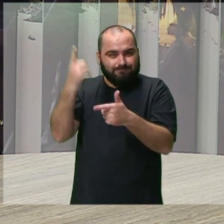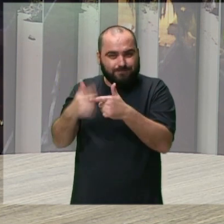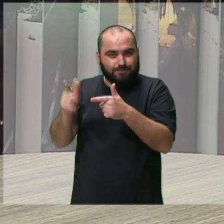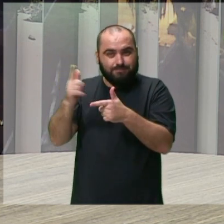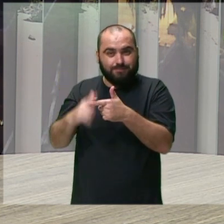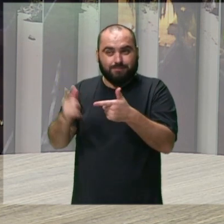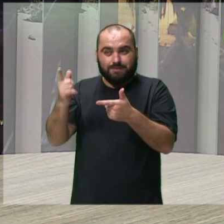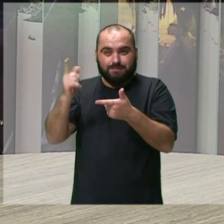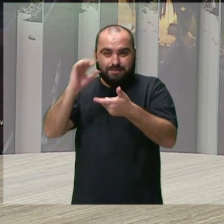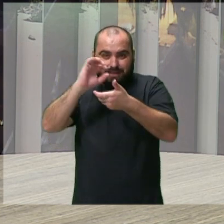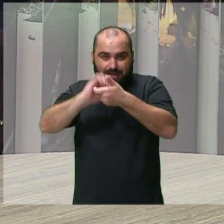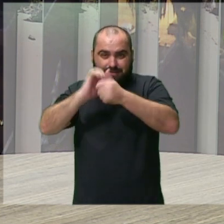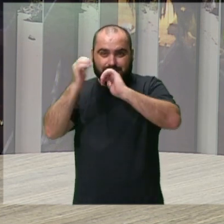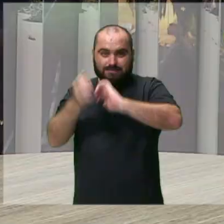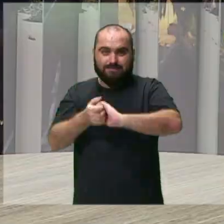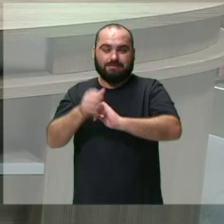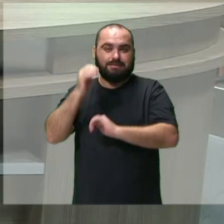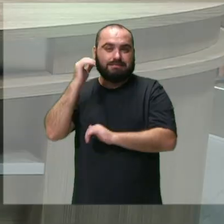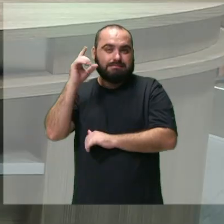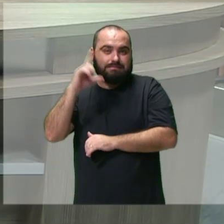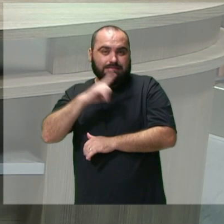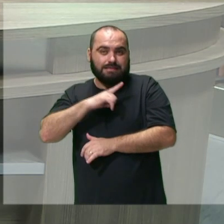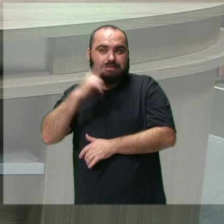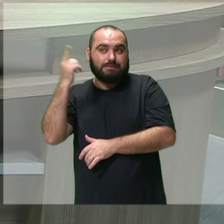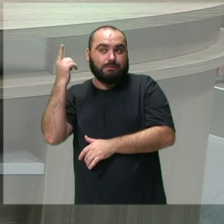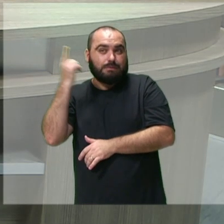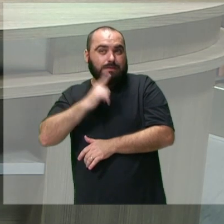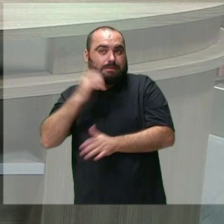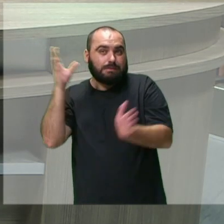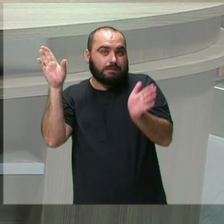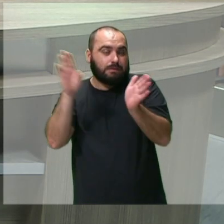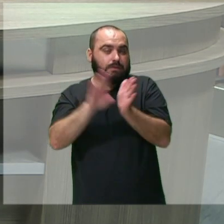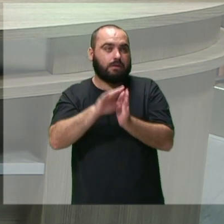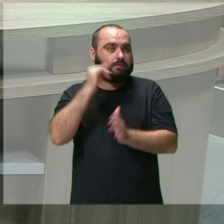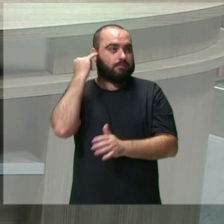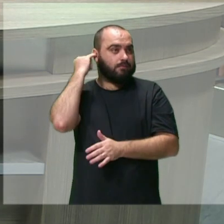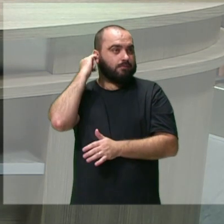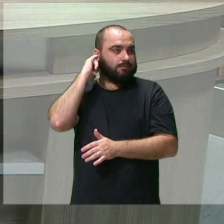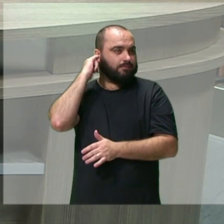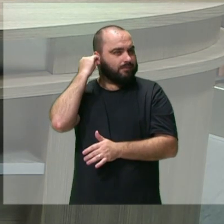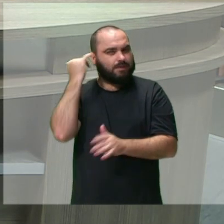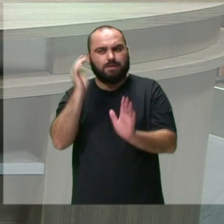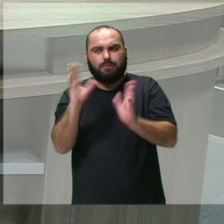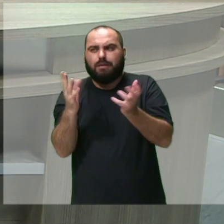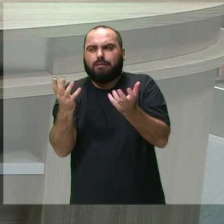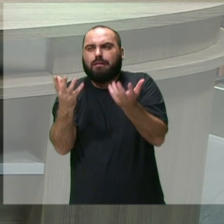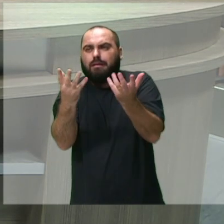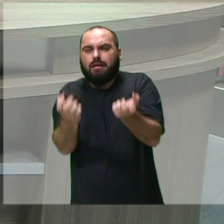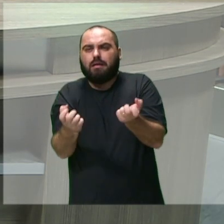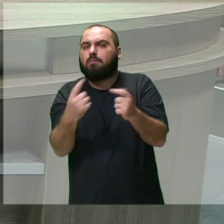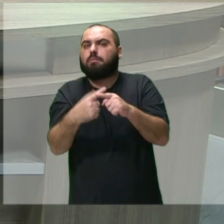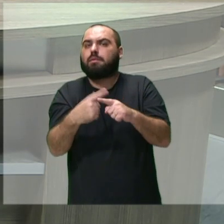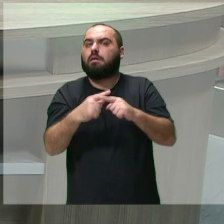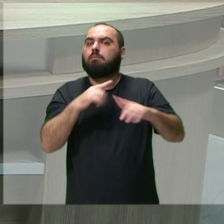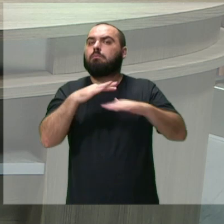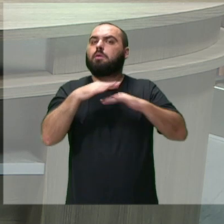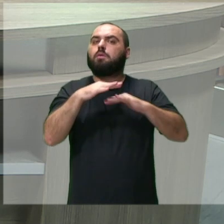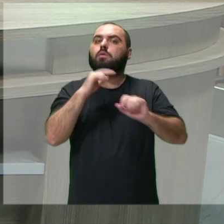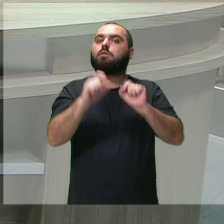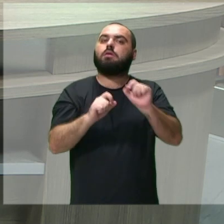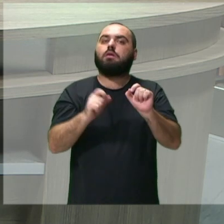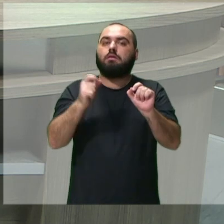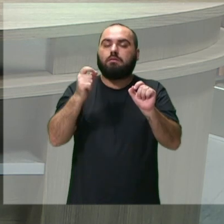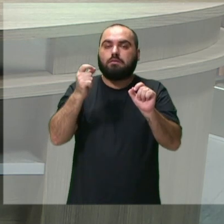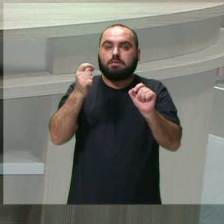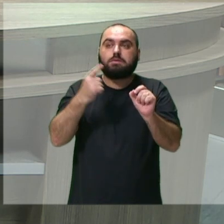temos, né? De adentrar um mercado, não que a gente queira o mercado, porque na verdade o que nos move é a vontade